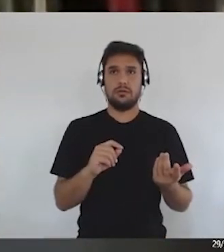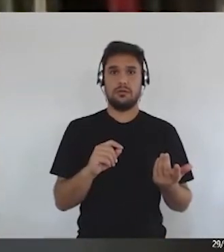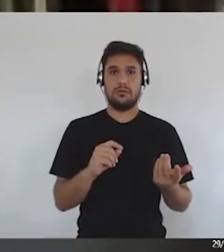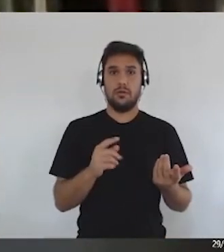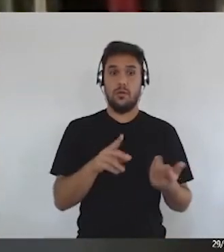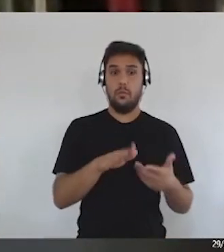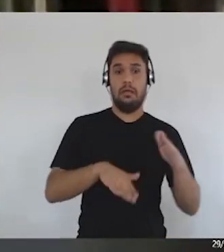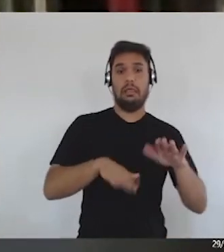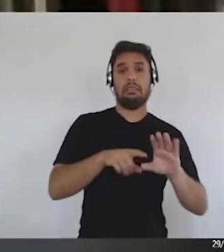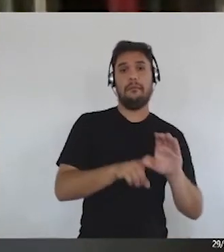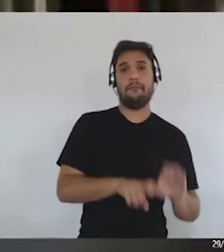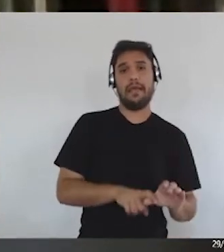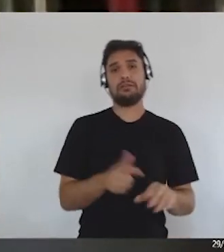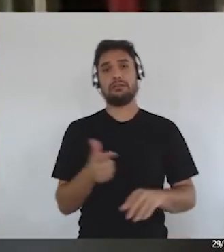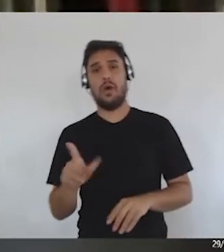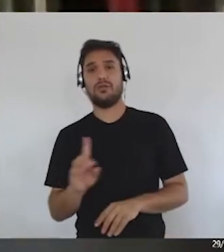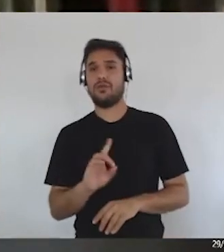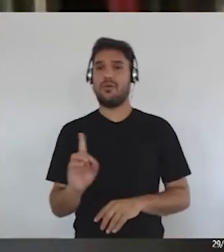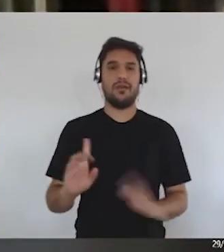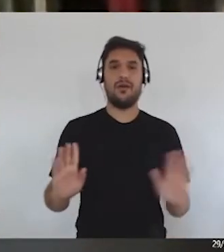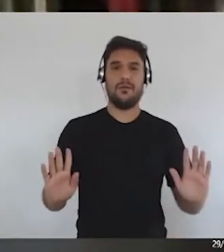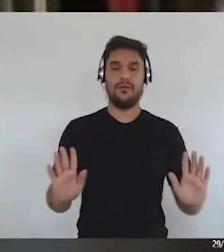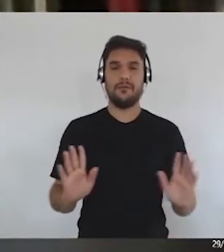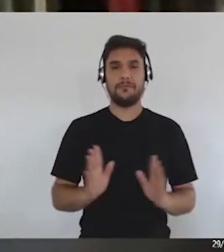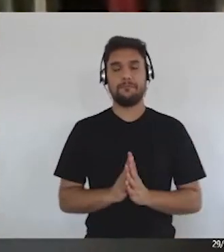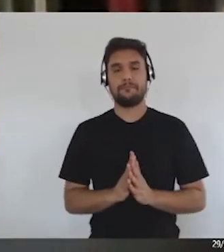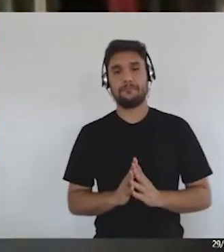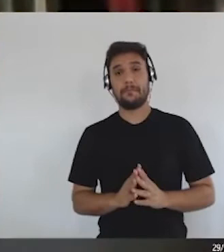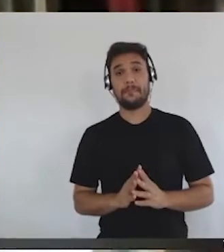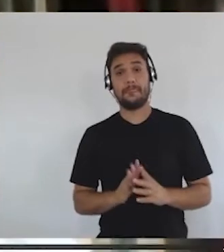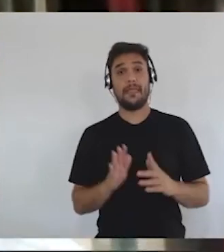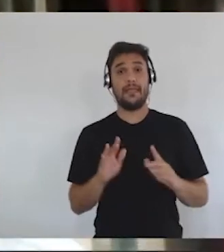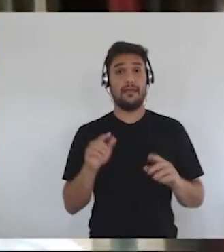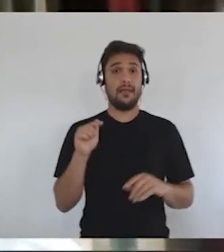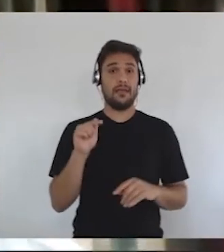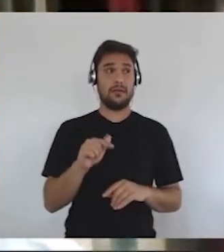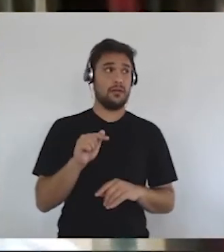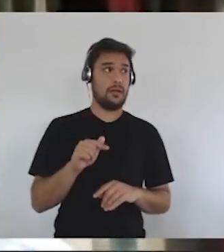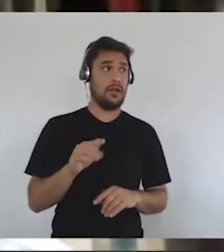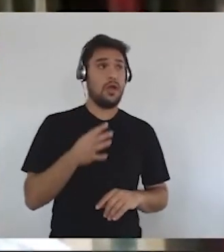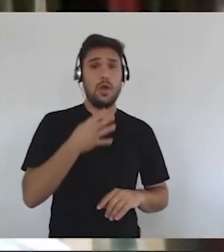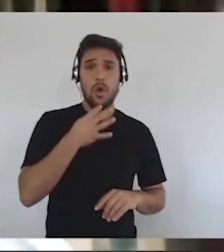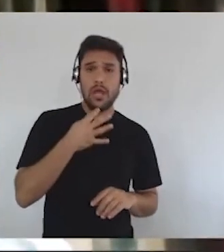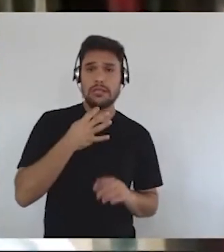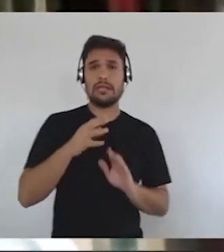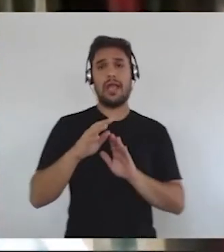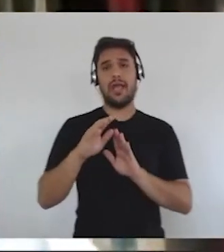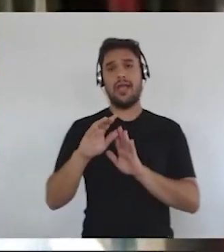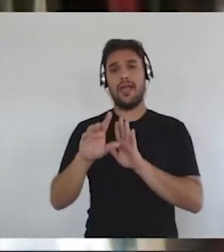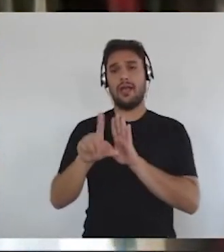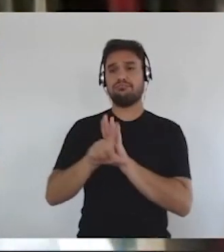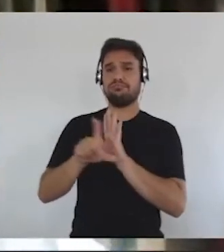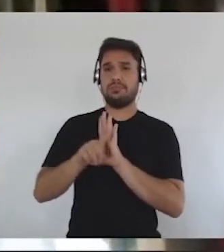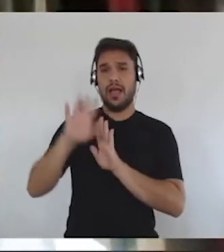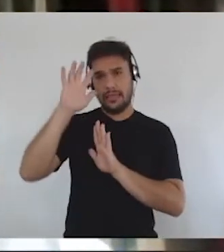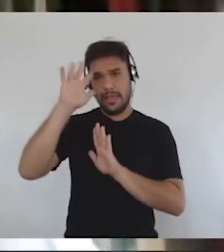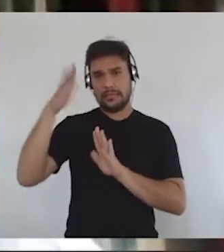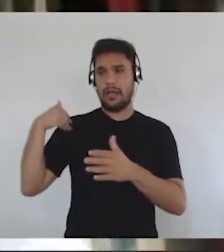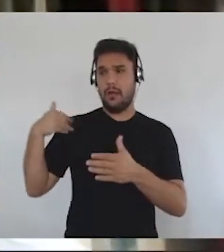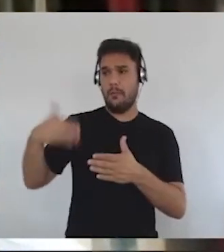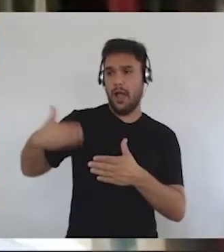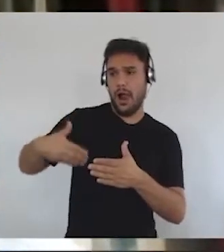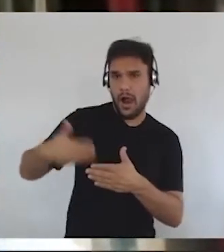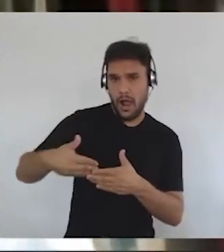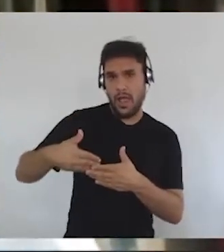uma depende da outra ou não? E aí, aquela coisa, né, de conhecer a jurisprudência da Corte e